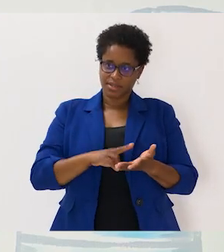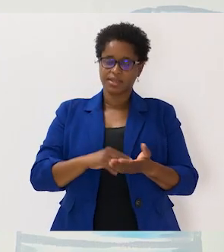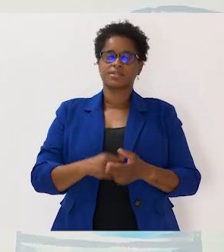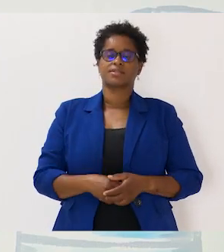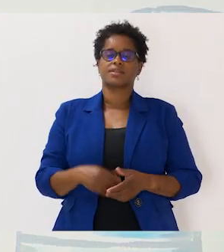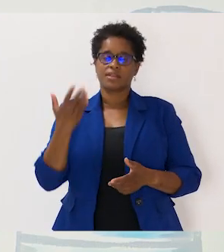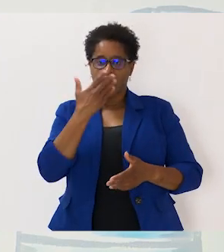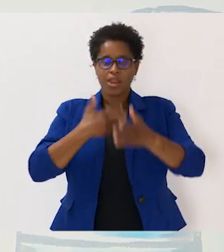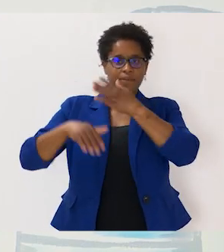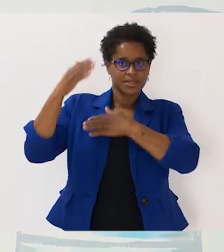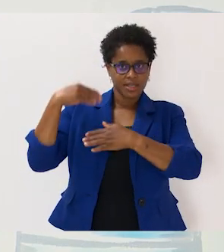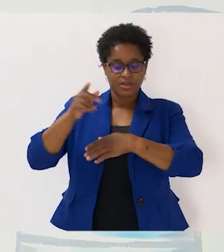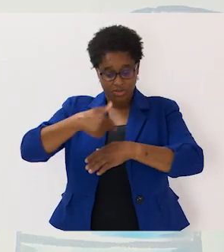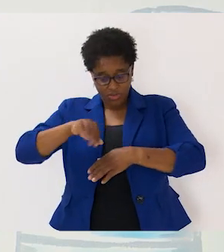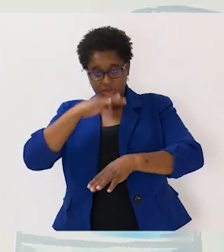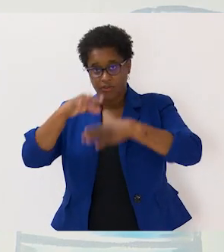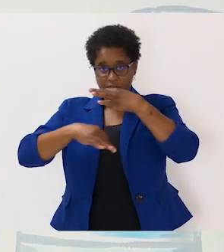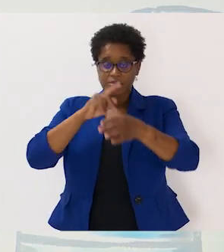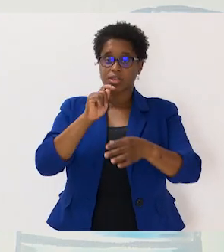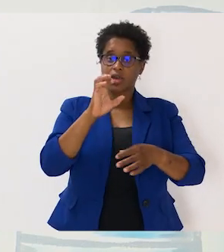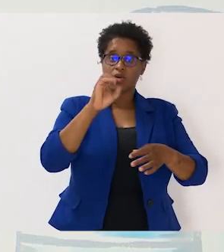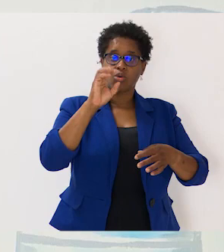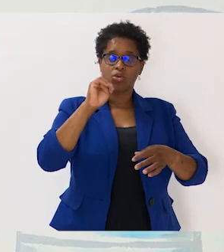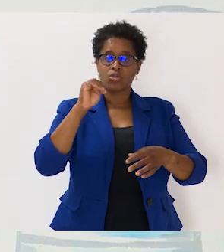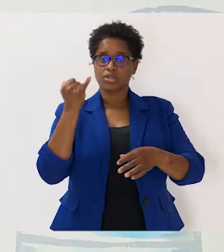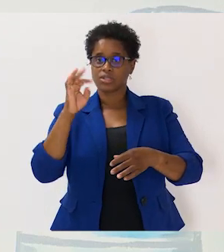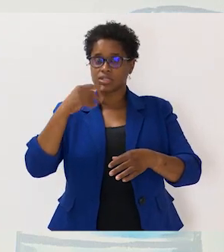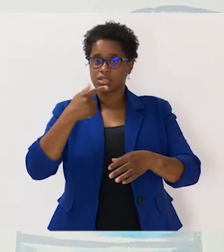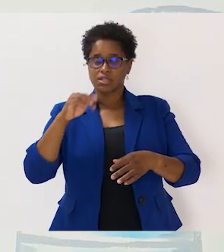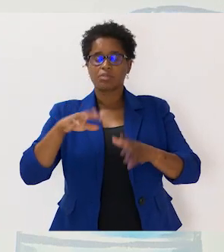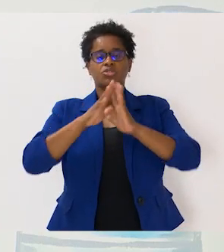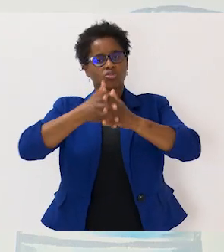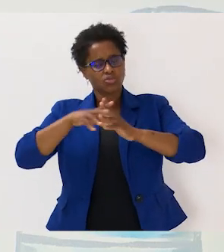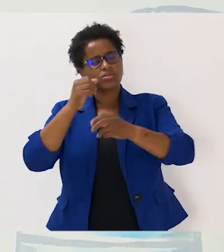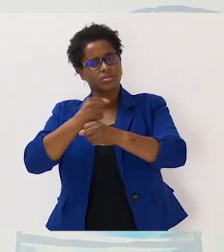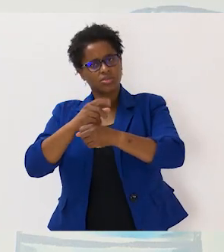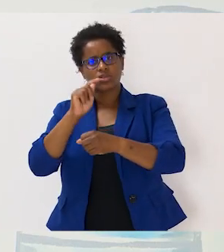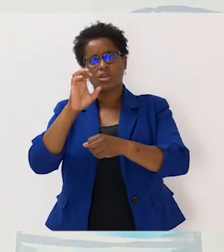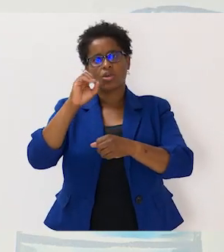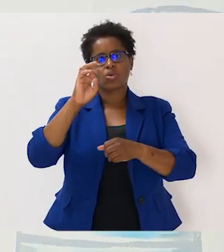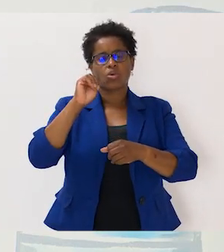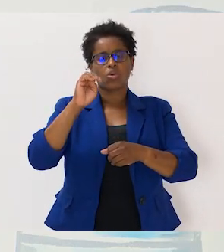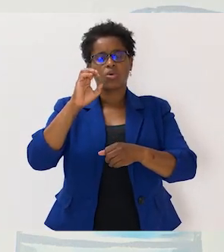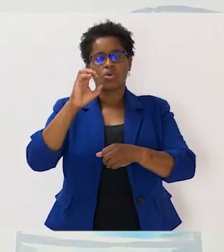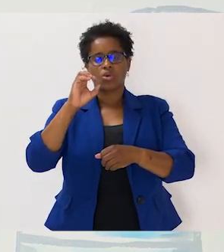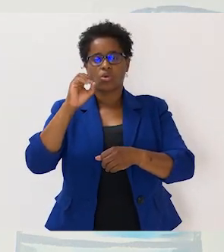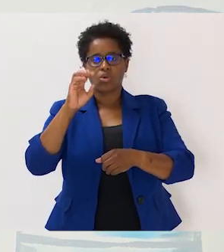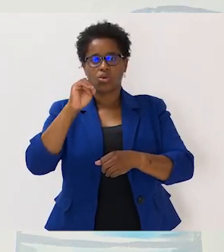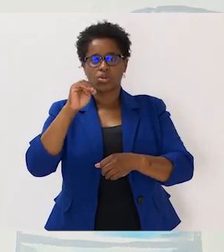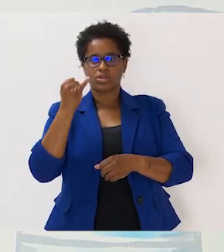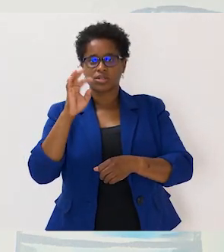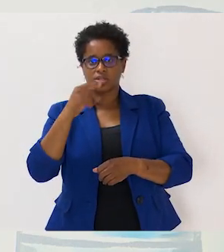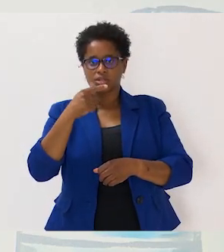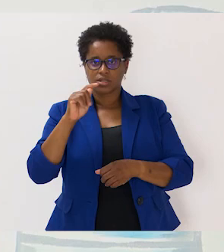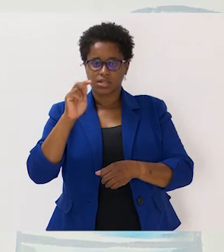Exatamente. Na aula passada, nós falamos sobre os ecossistemas, a estrutura e funcionamento dos ecossistemas. Nós vimos que